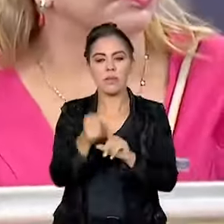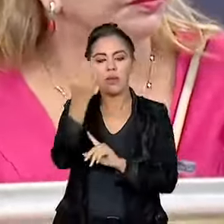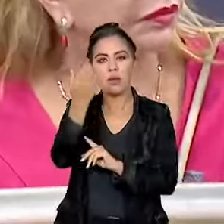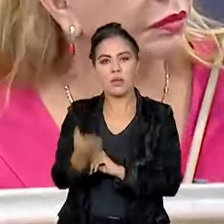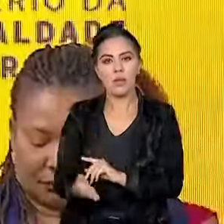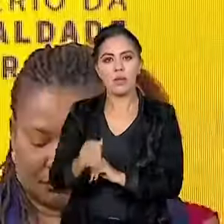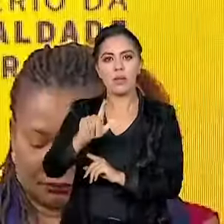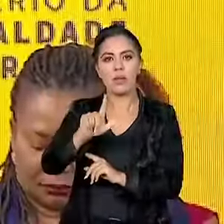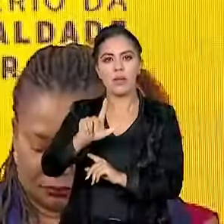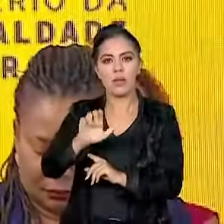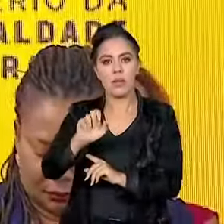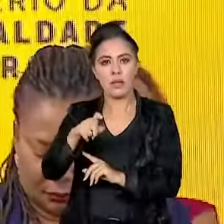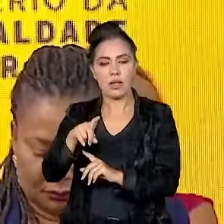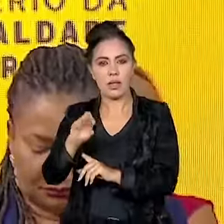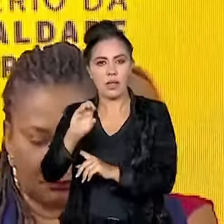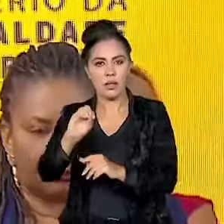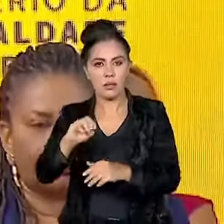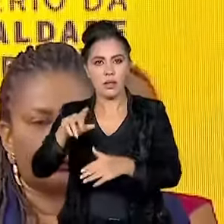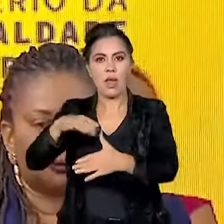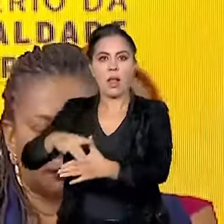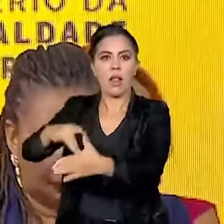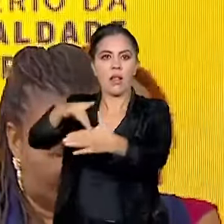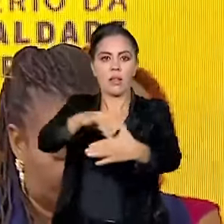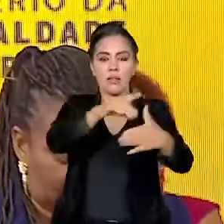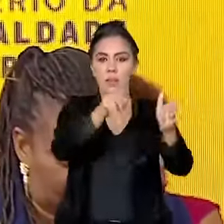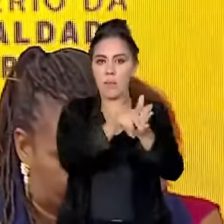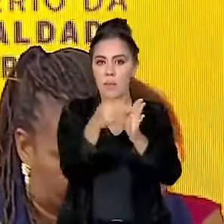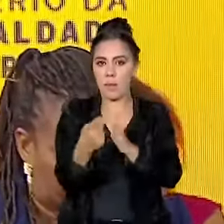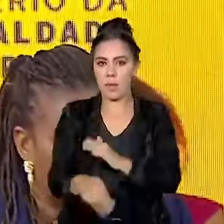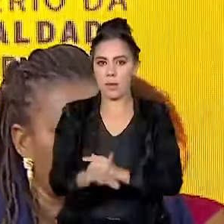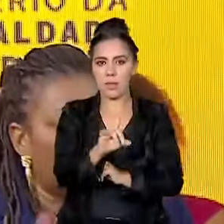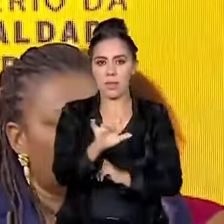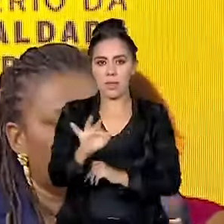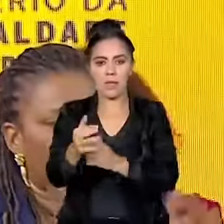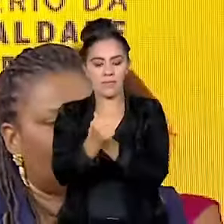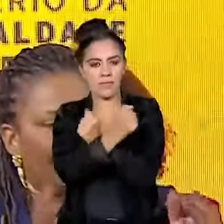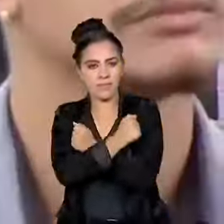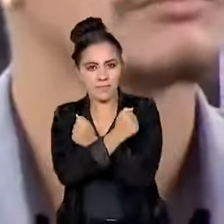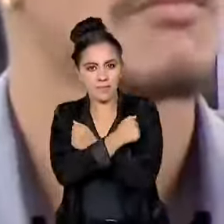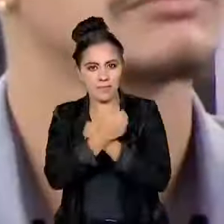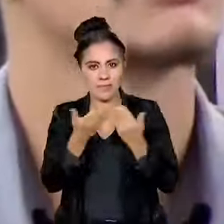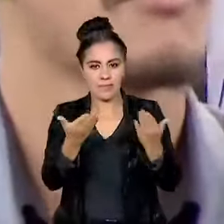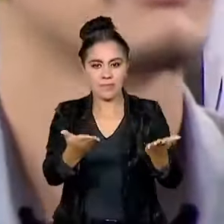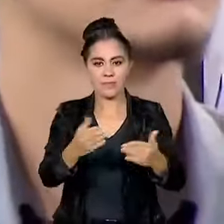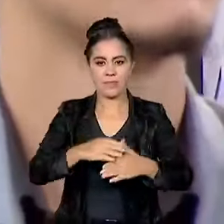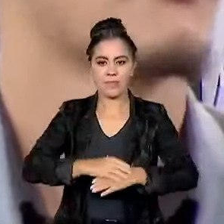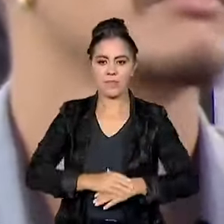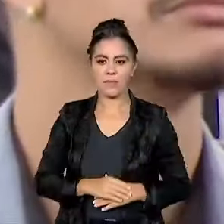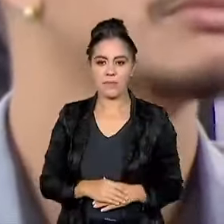as lideranças aqui do Distrito Federal, querido, um forte abraço. Leandro Gás.